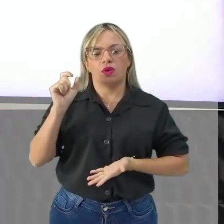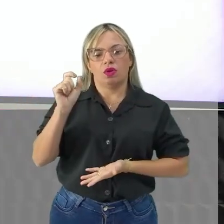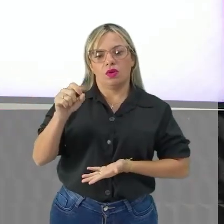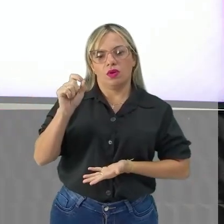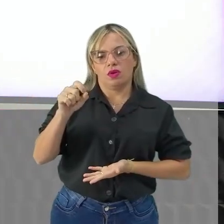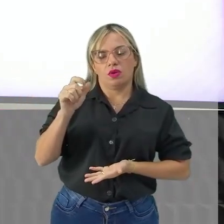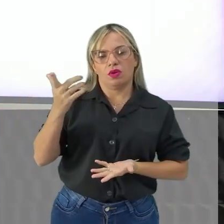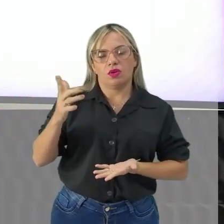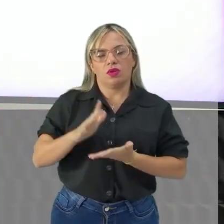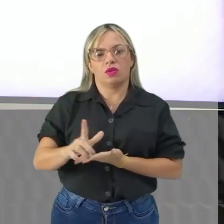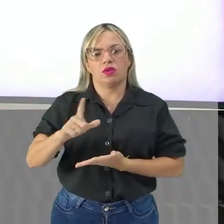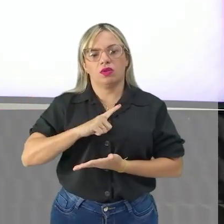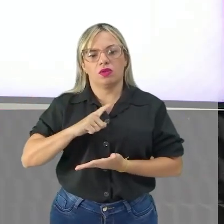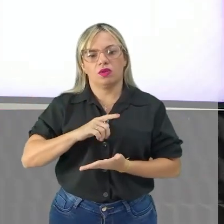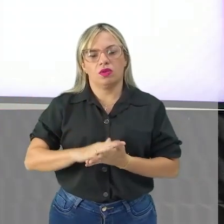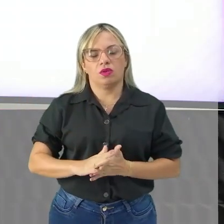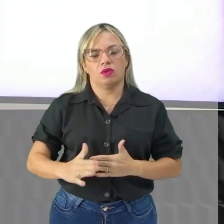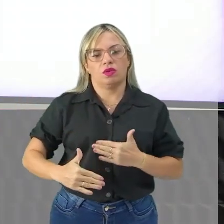por esse